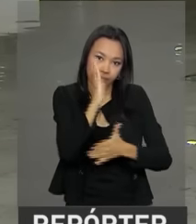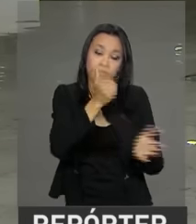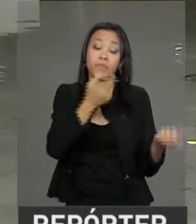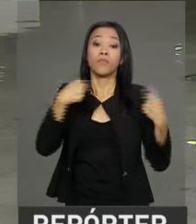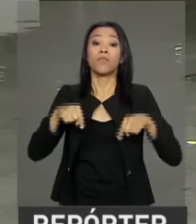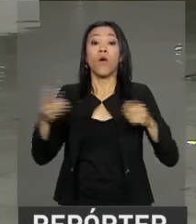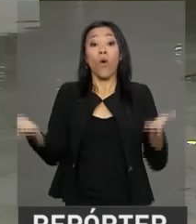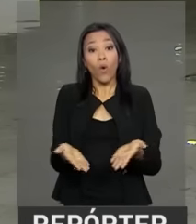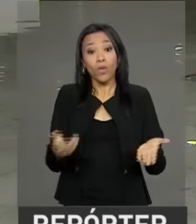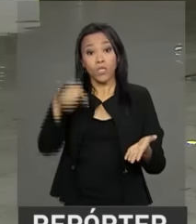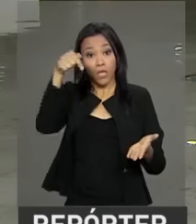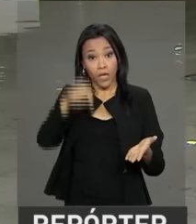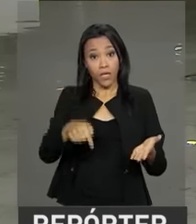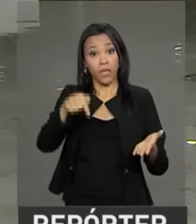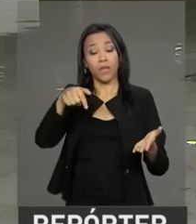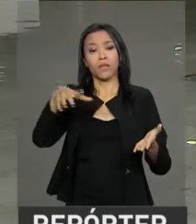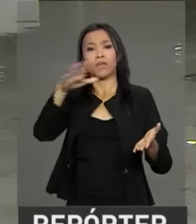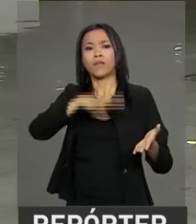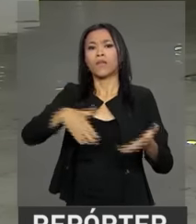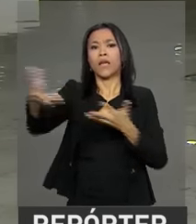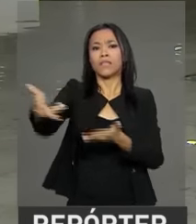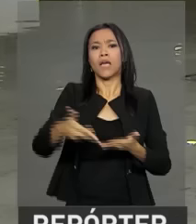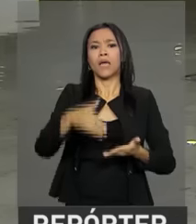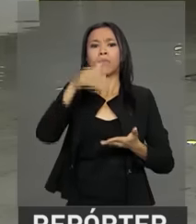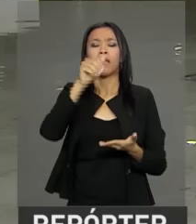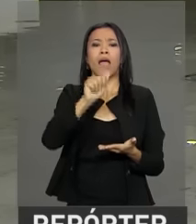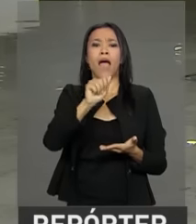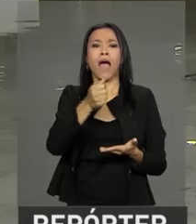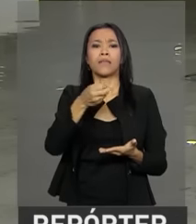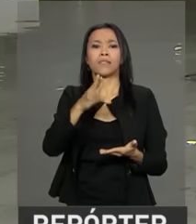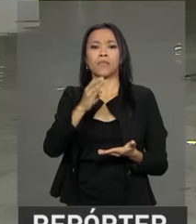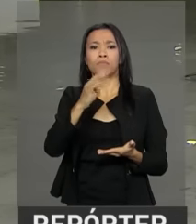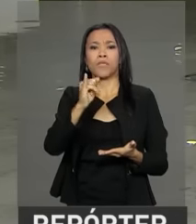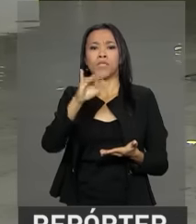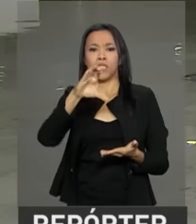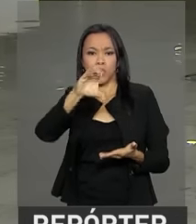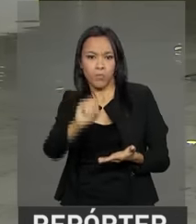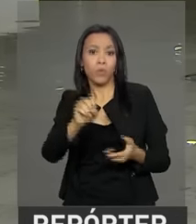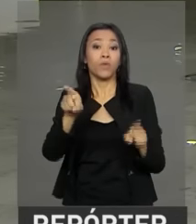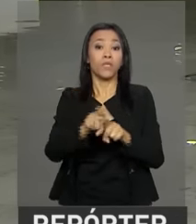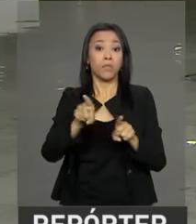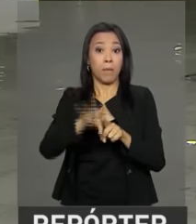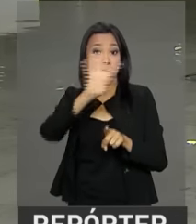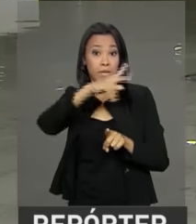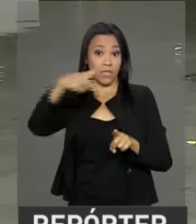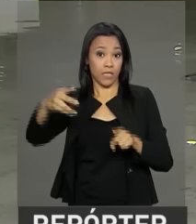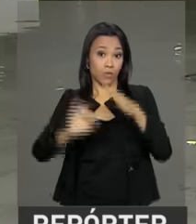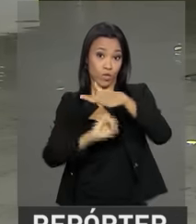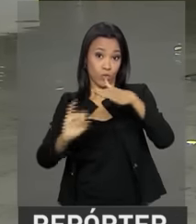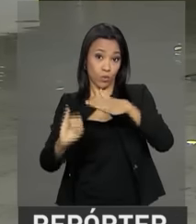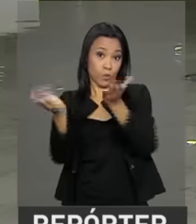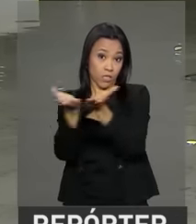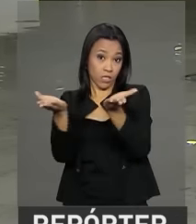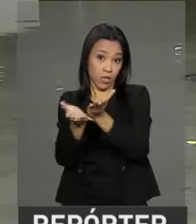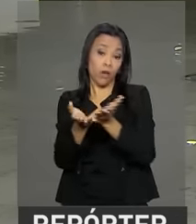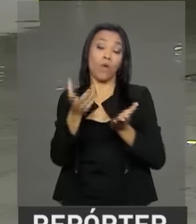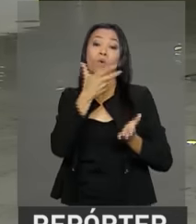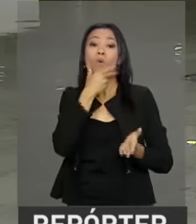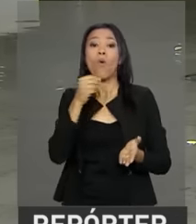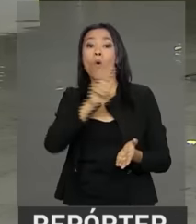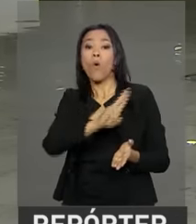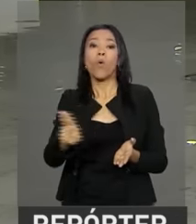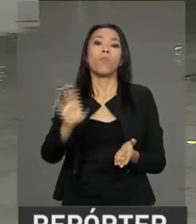Temer recebe daqui a pouco o arcebispo do Rio de Janeiro e Presidente do Instituto Brasileiro de Comunicação Cristão O Cardeal Dom